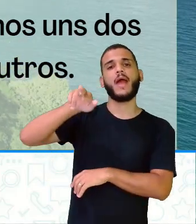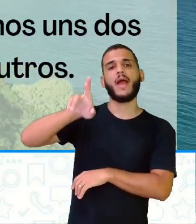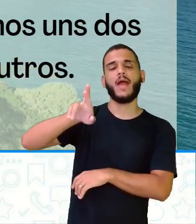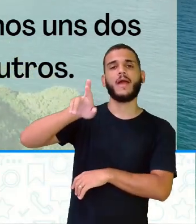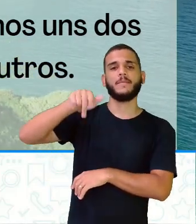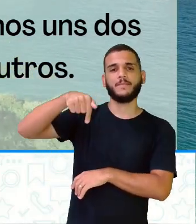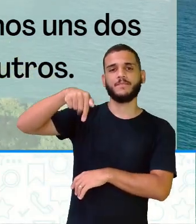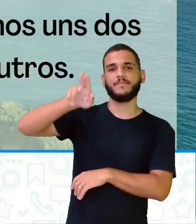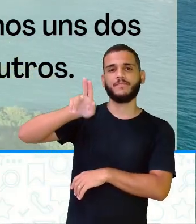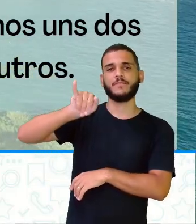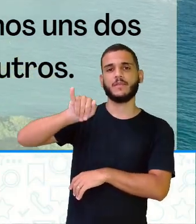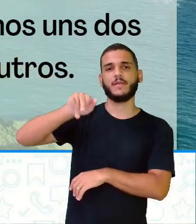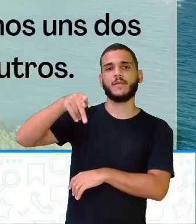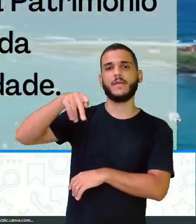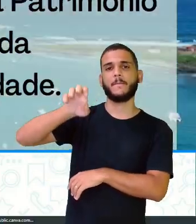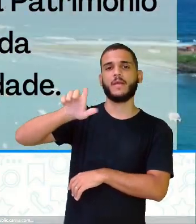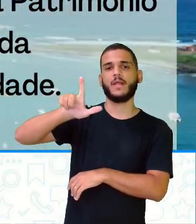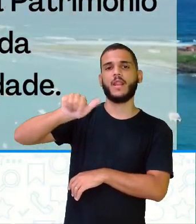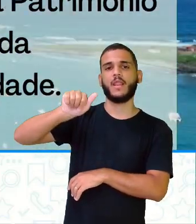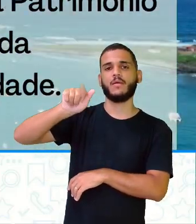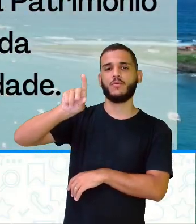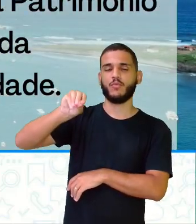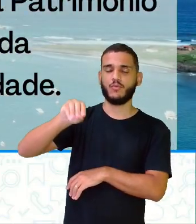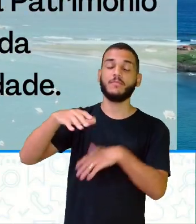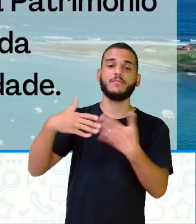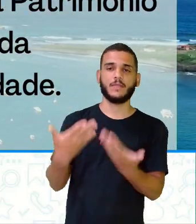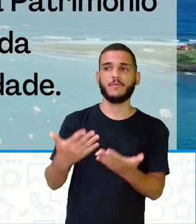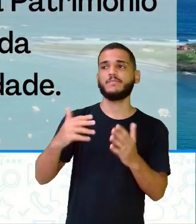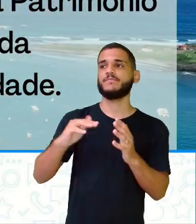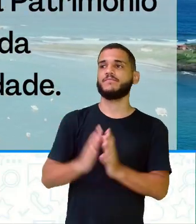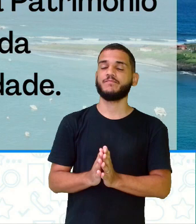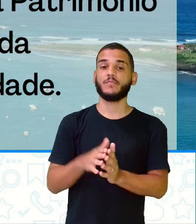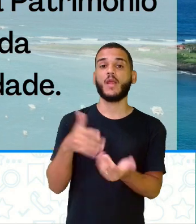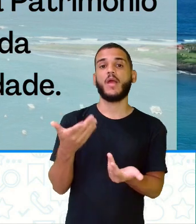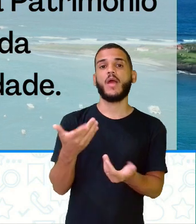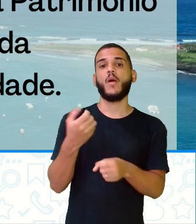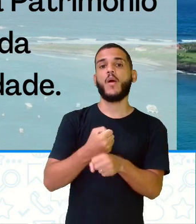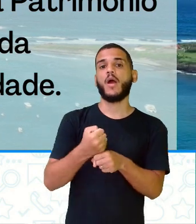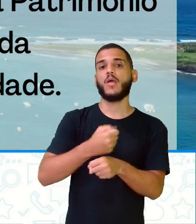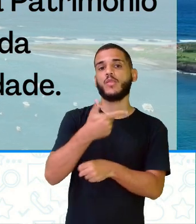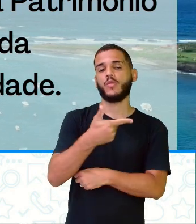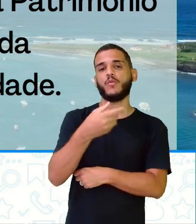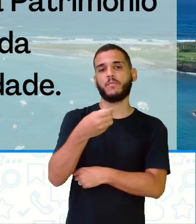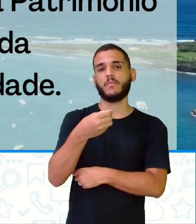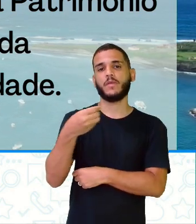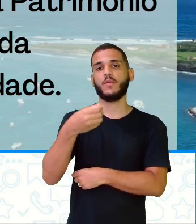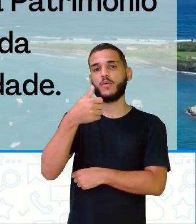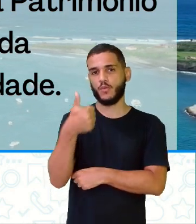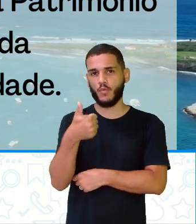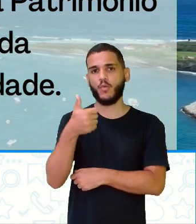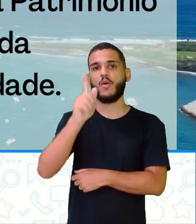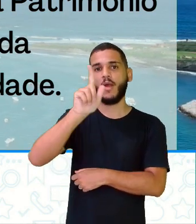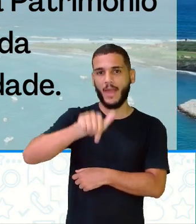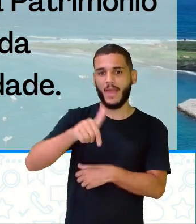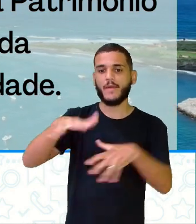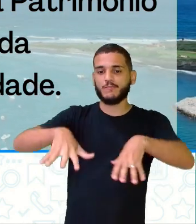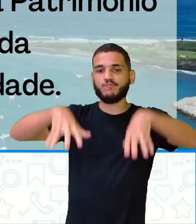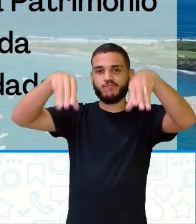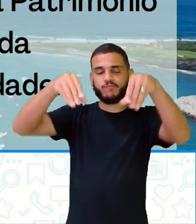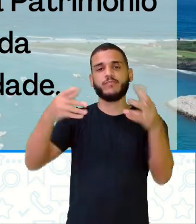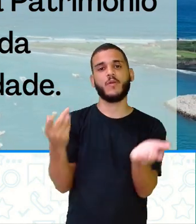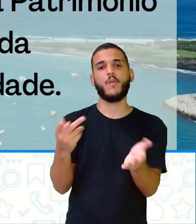Noronha é um arquipélago, tá certo? E no ano de 2001, a Unesco declarou Fernando de